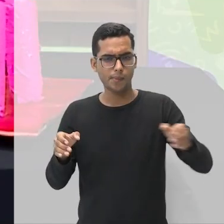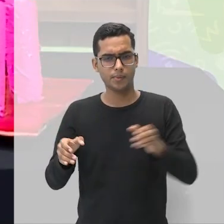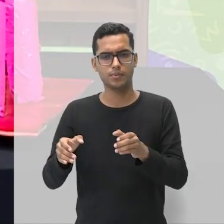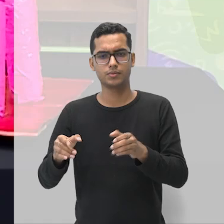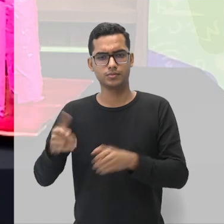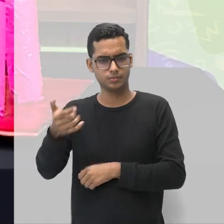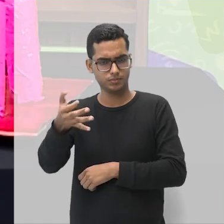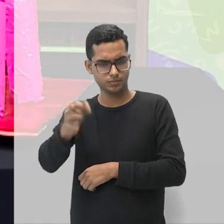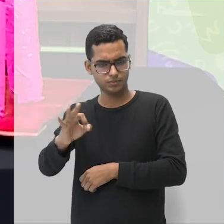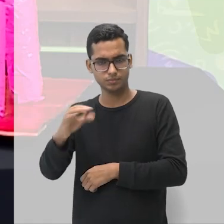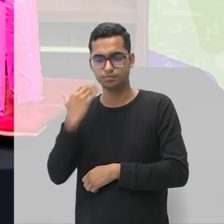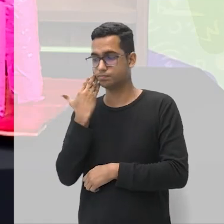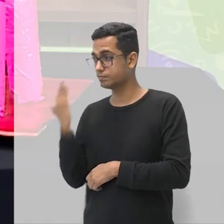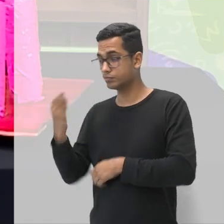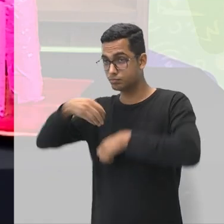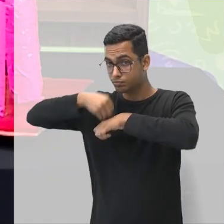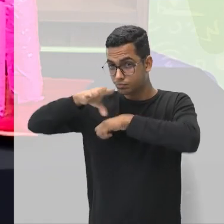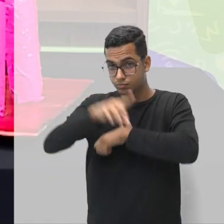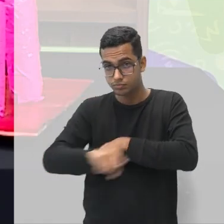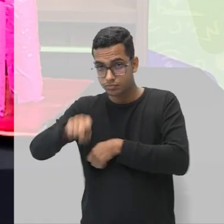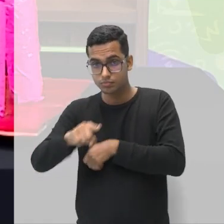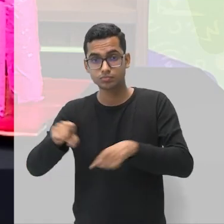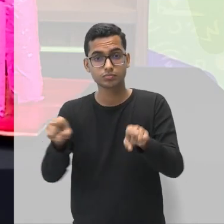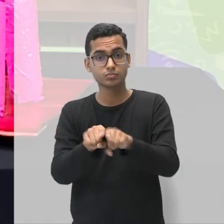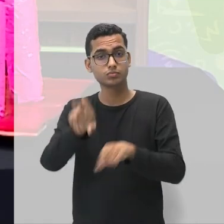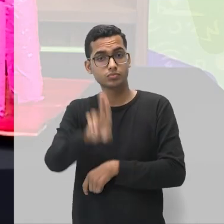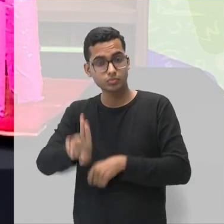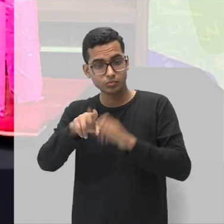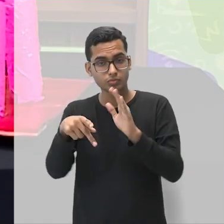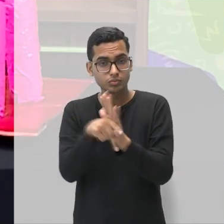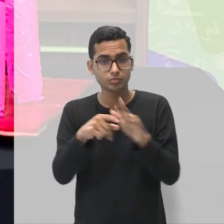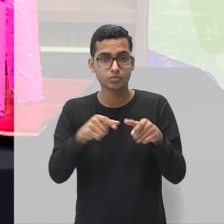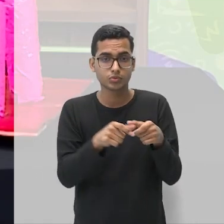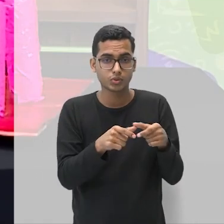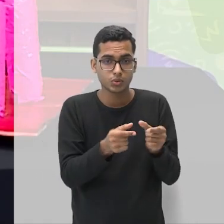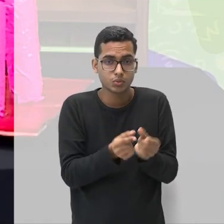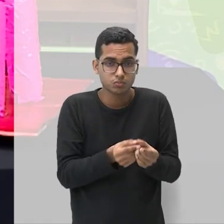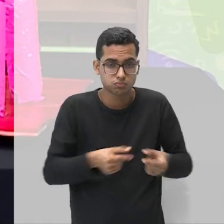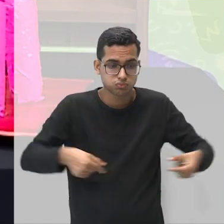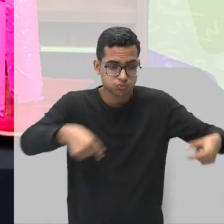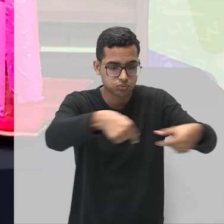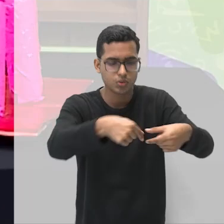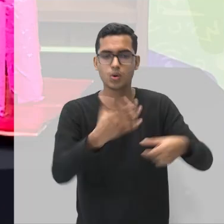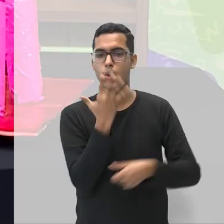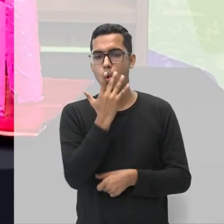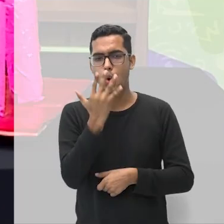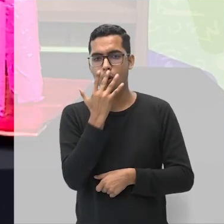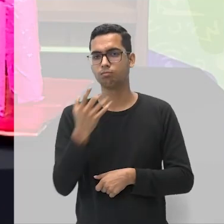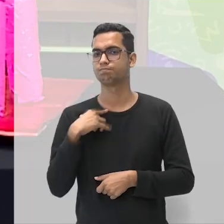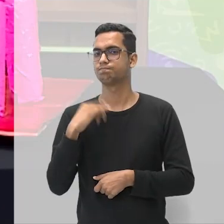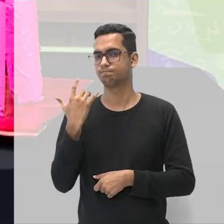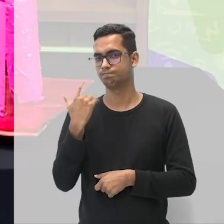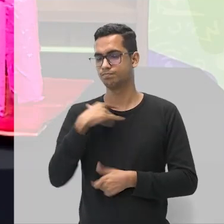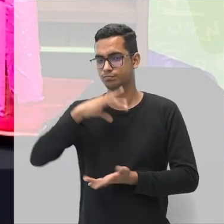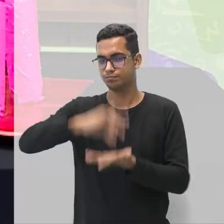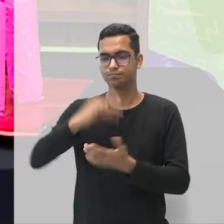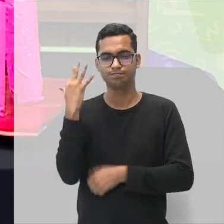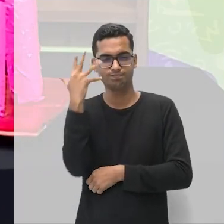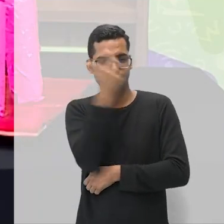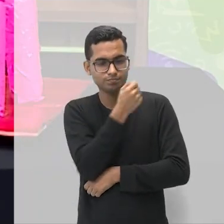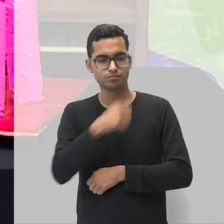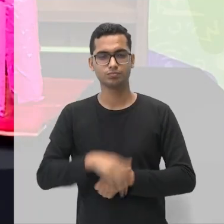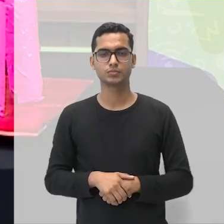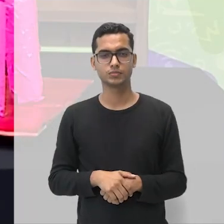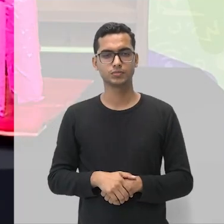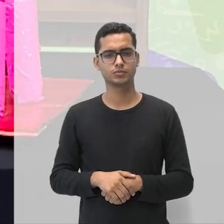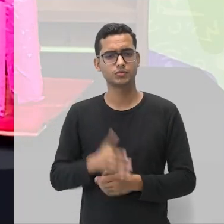Eu vou dar uma dica para vocês. Utilizem fitas adesivas coloridas, tenho certeza que vai ficar bem bonito. E aí